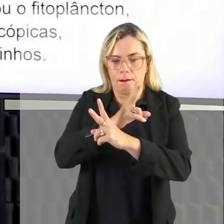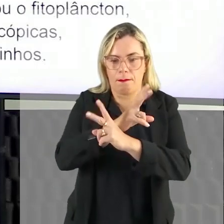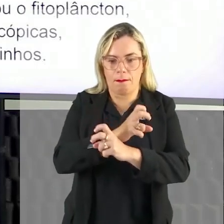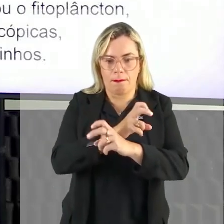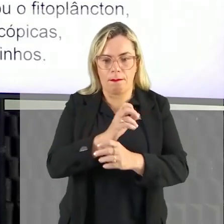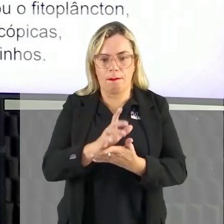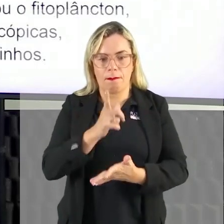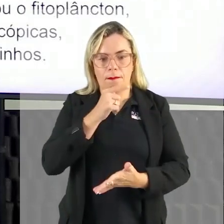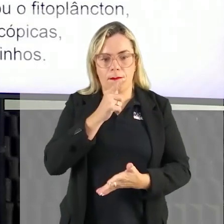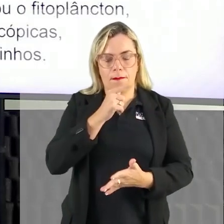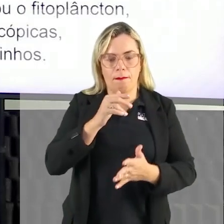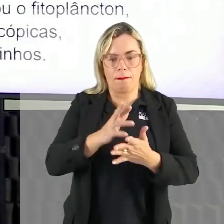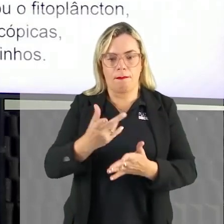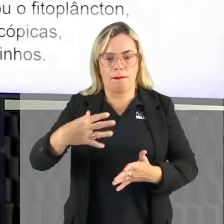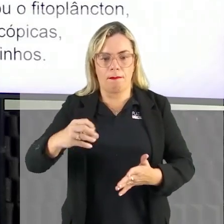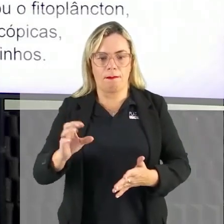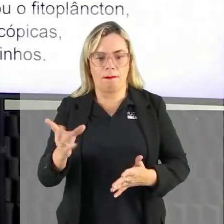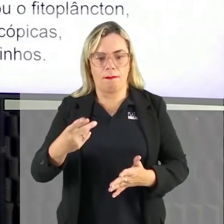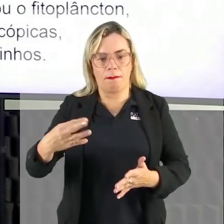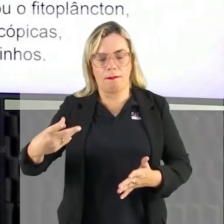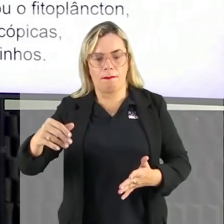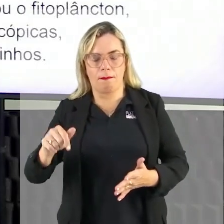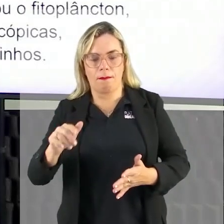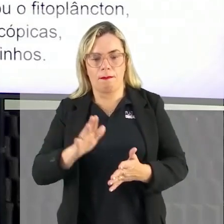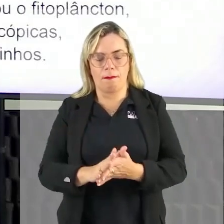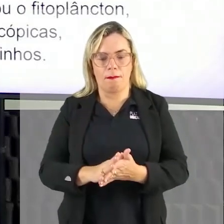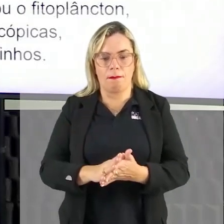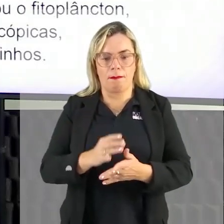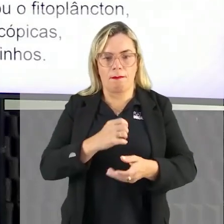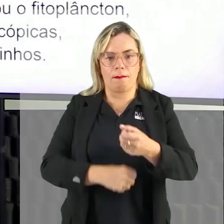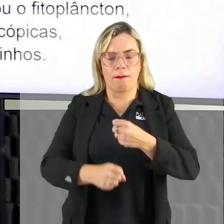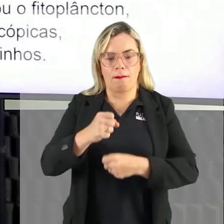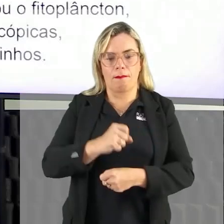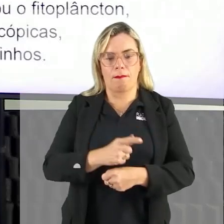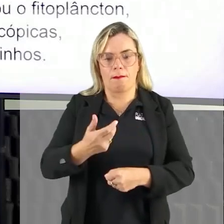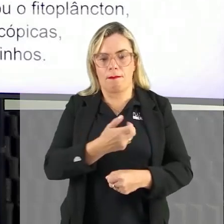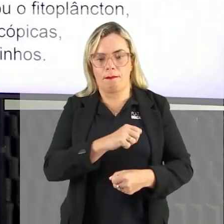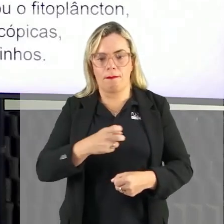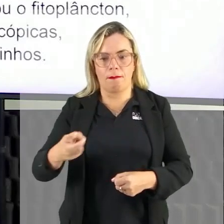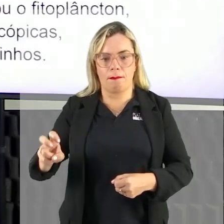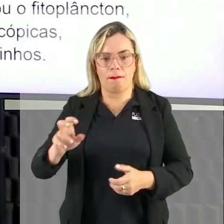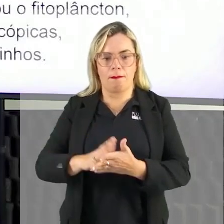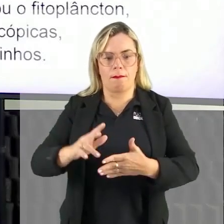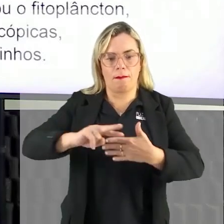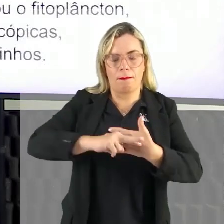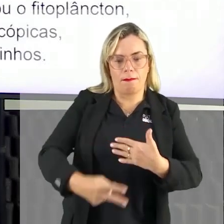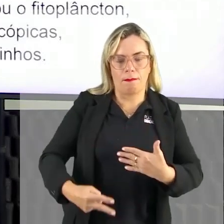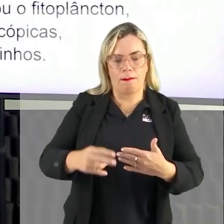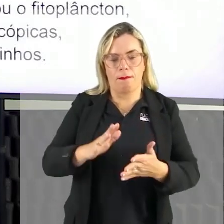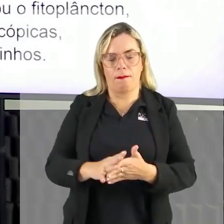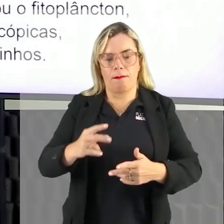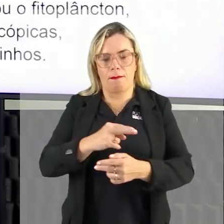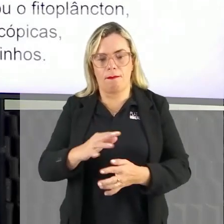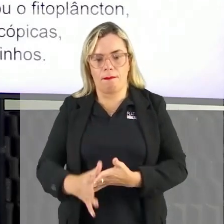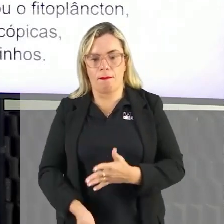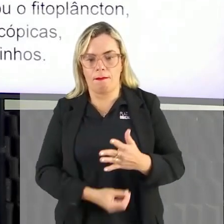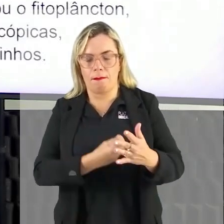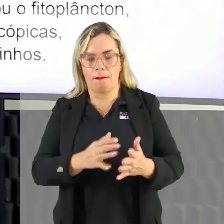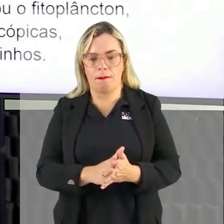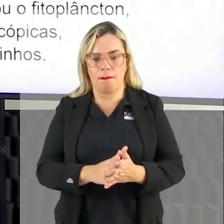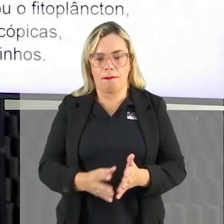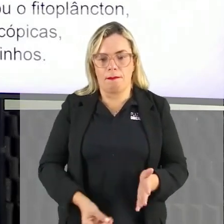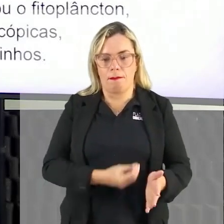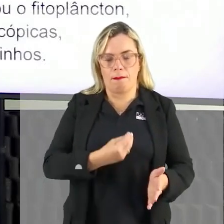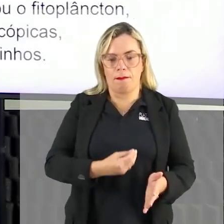ainda tem consequências para os organismos que habitam o Parque Nacional Marinho de Abrolhos, localizado a